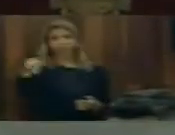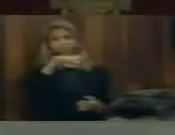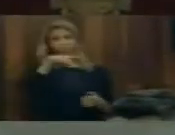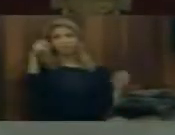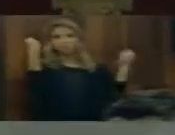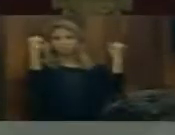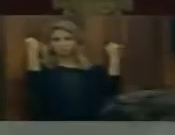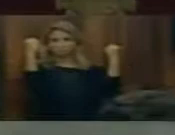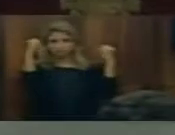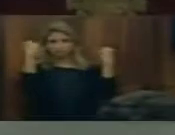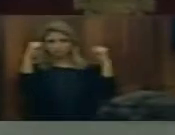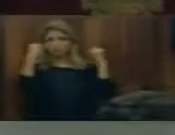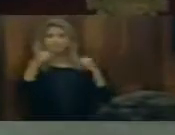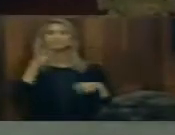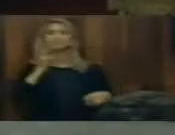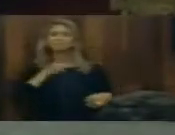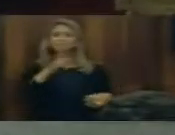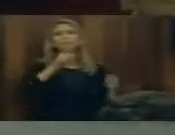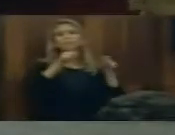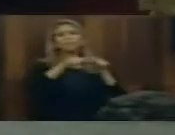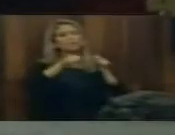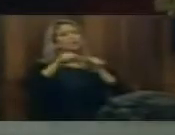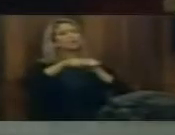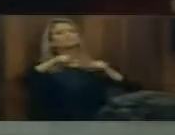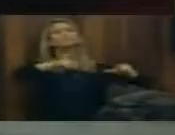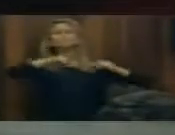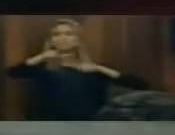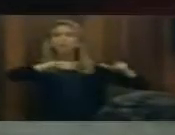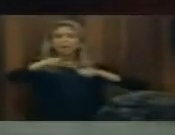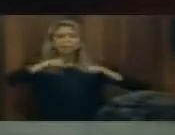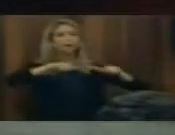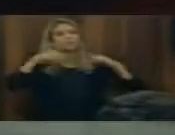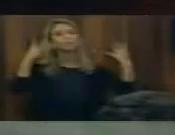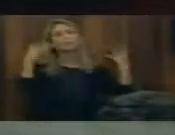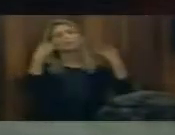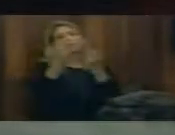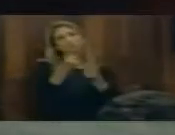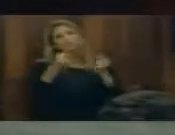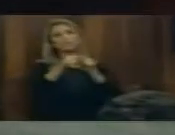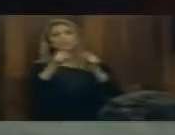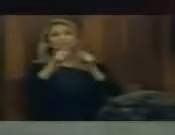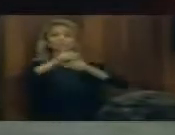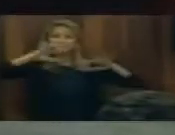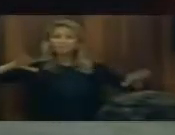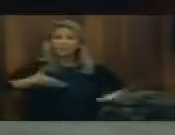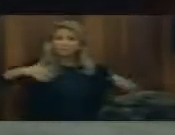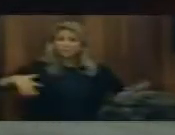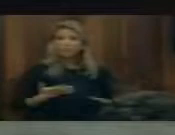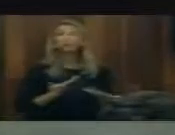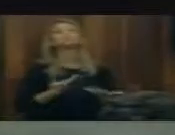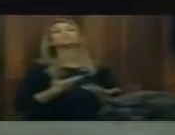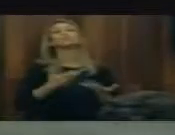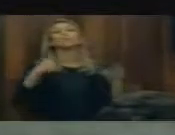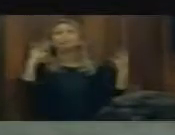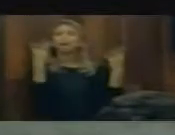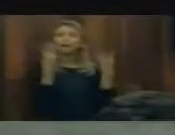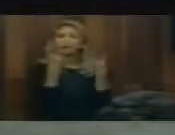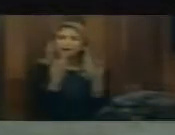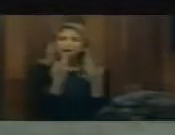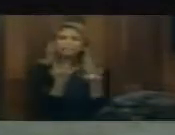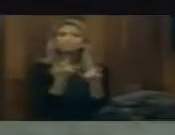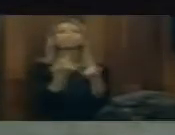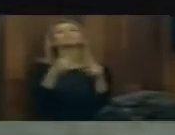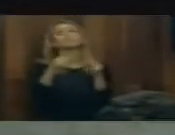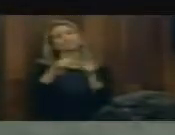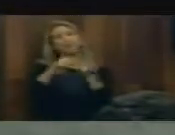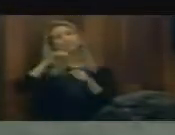Física, vem se destacando por organizar o evento de tradição na cidade, que faz parte das homenagens